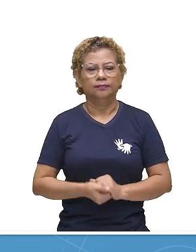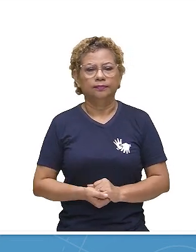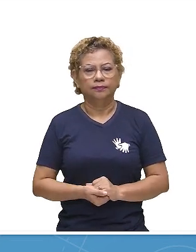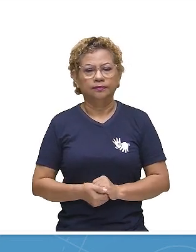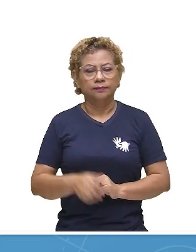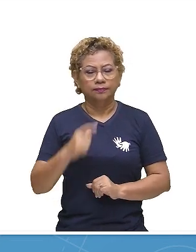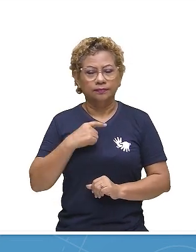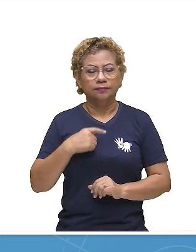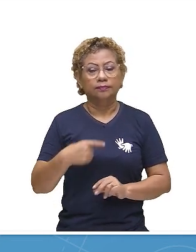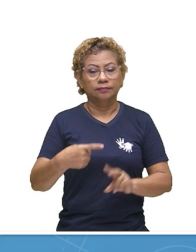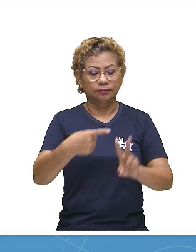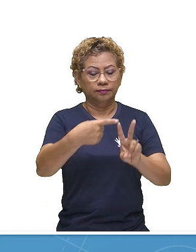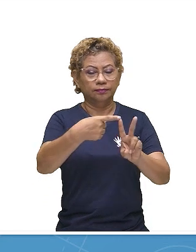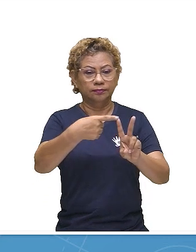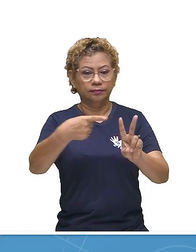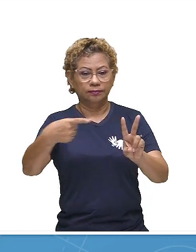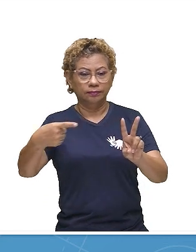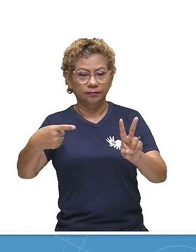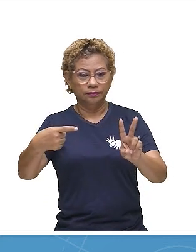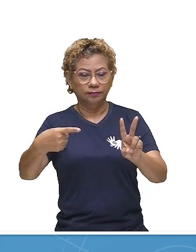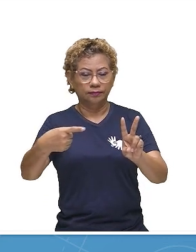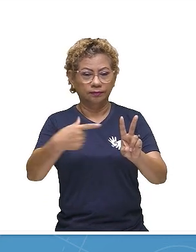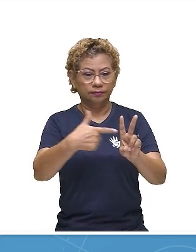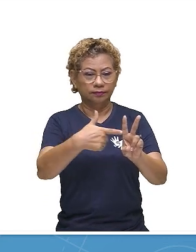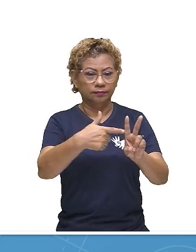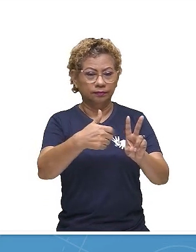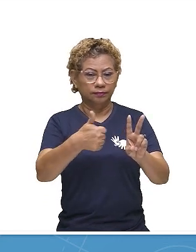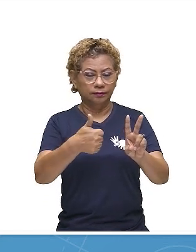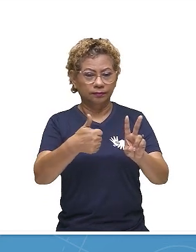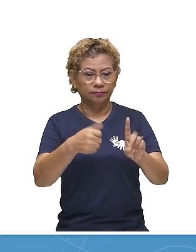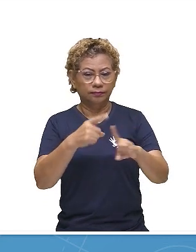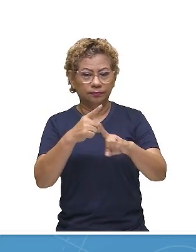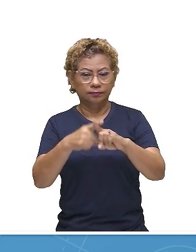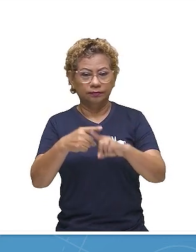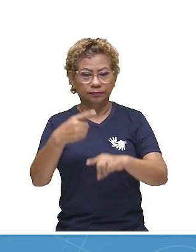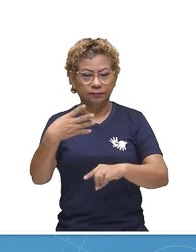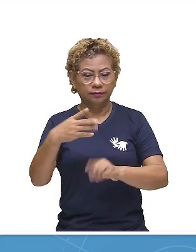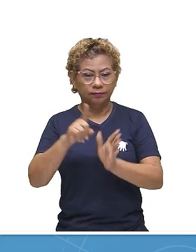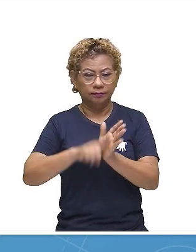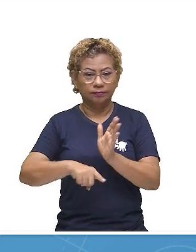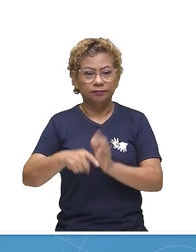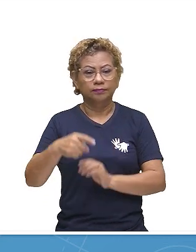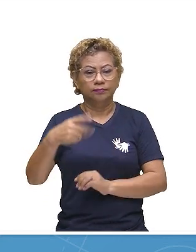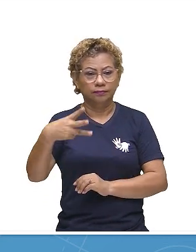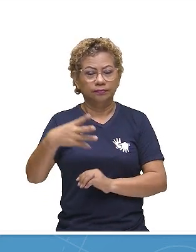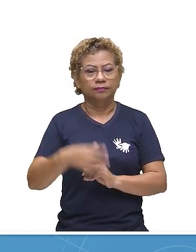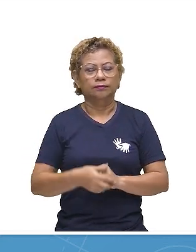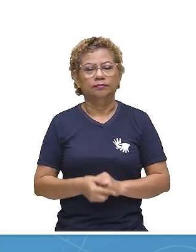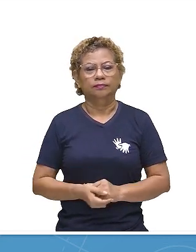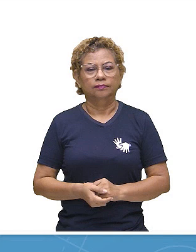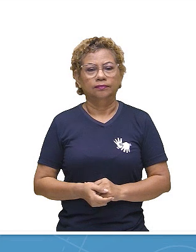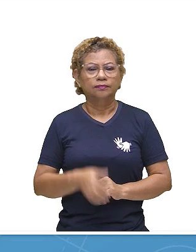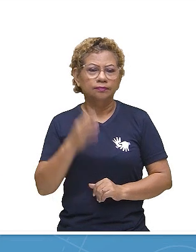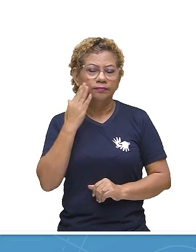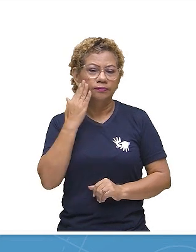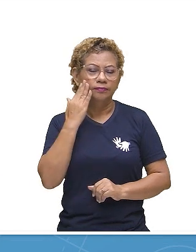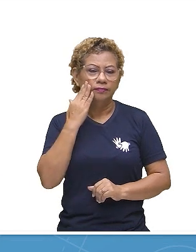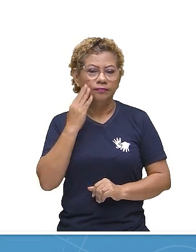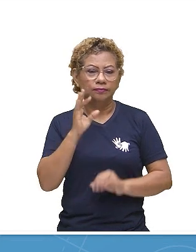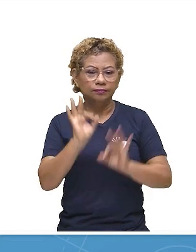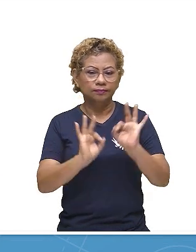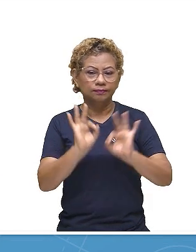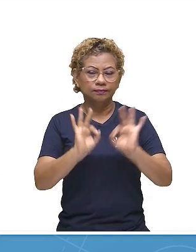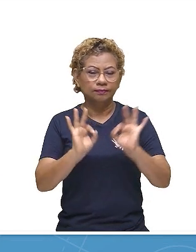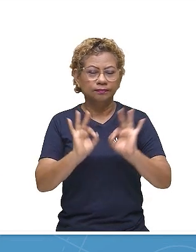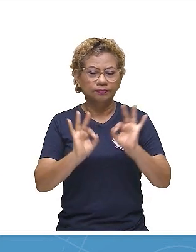raiz quadrada de 21, que multiplica 4 menos 3. Pessoal, então eu vou ter que resolver isso daqui dentro, né? Primeiro, essa